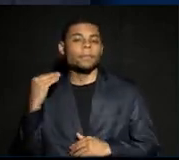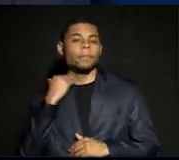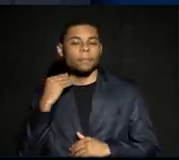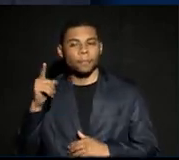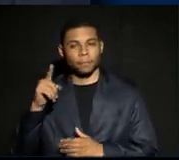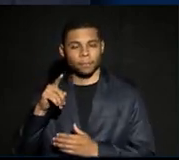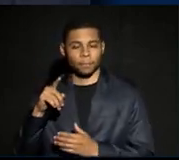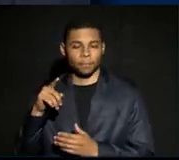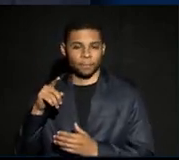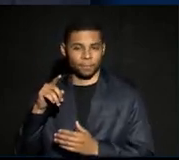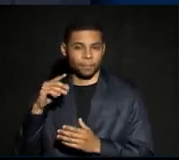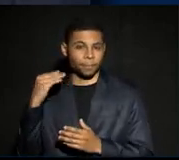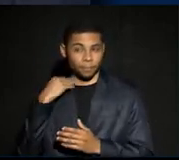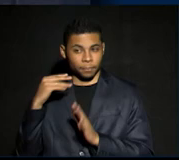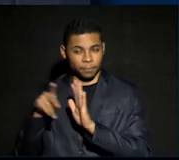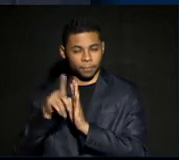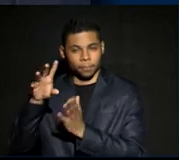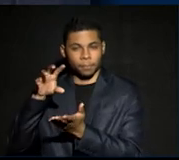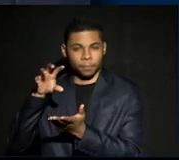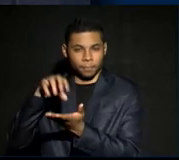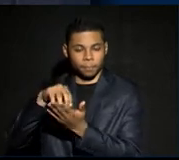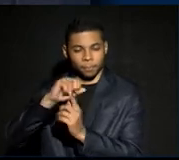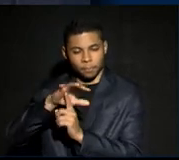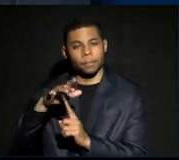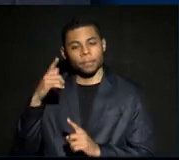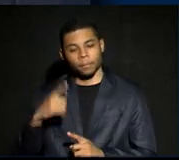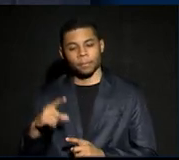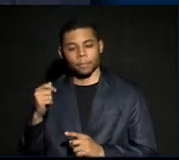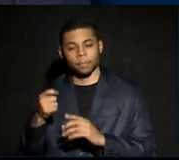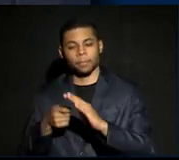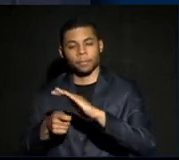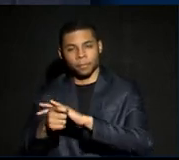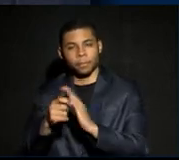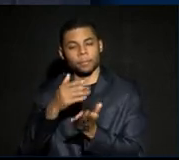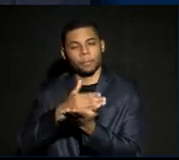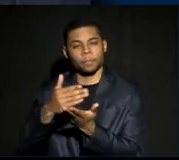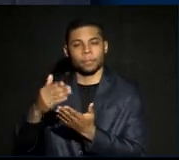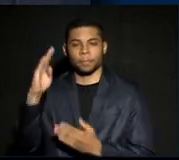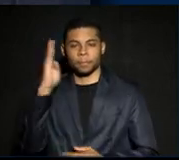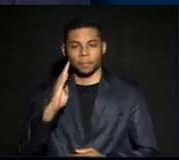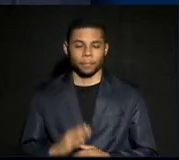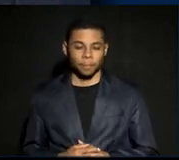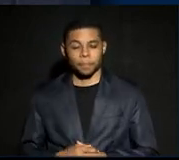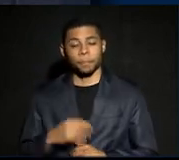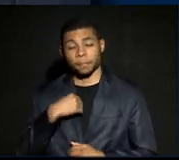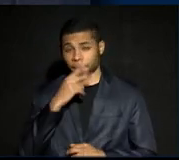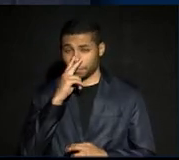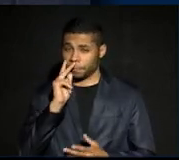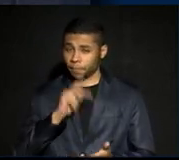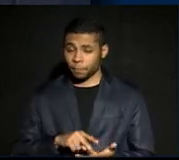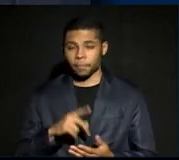Central, aumentar o efeito da política monetária, quanto também para o financiamento de longo prazo no Brasil. Eu, sinceramente, acho, se a gente chegar no